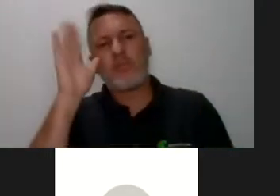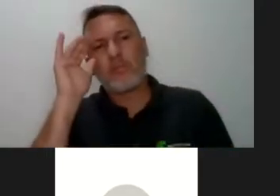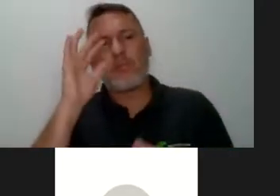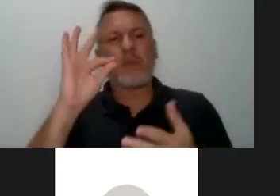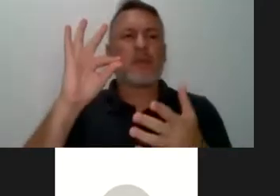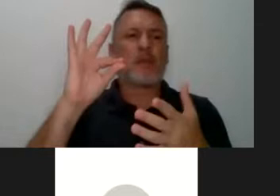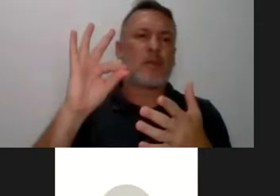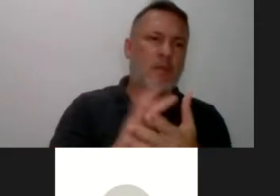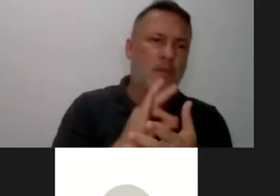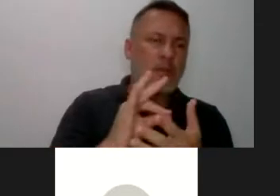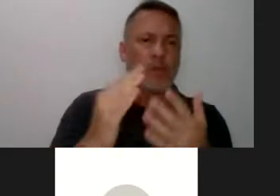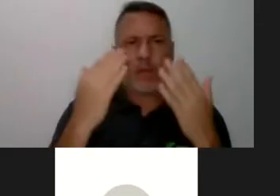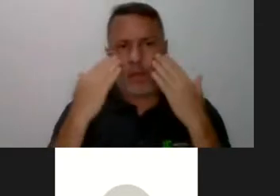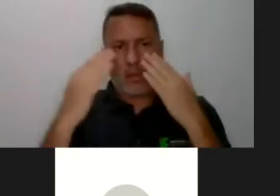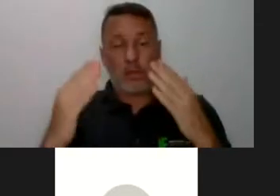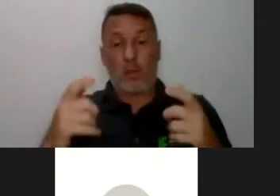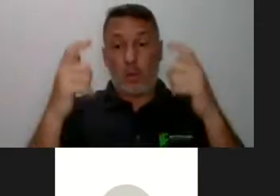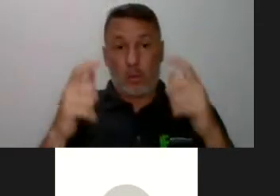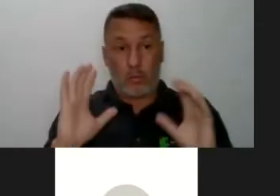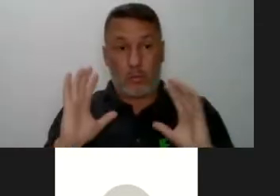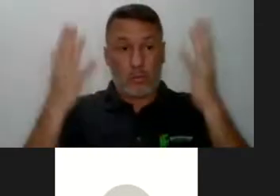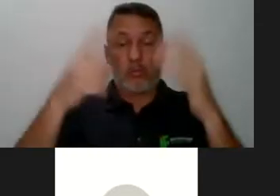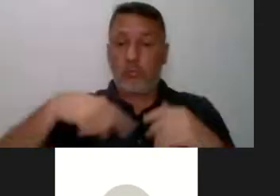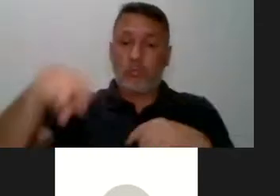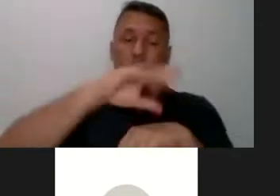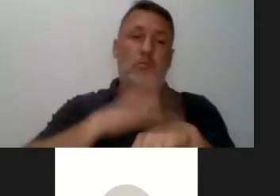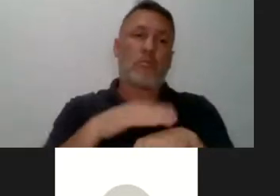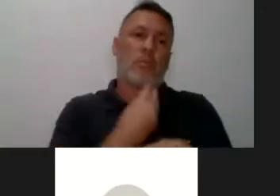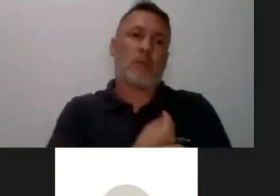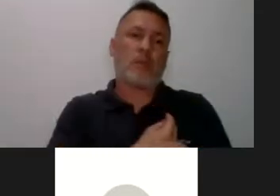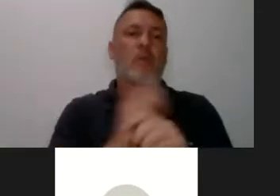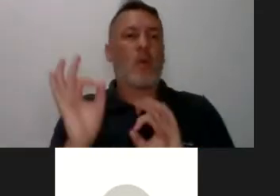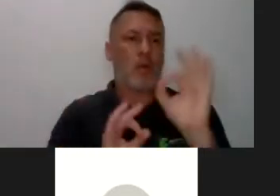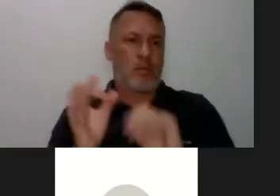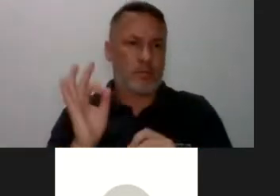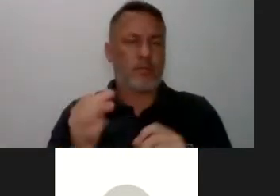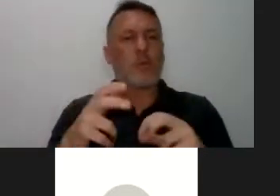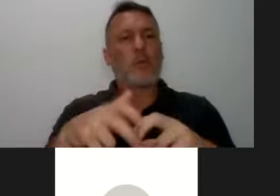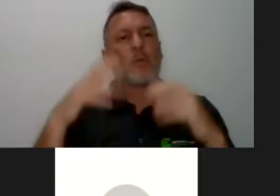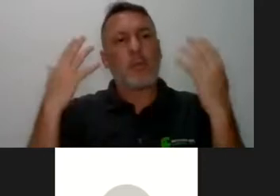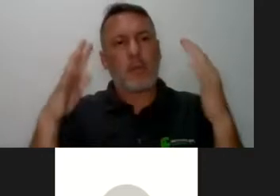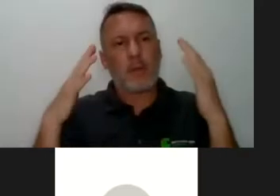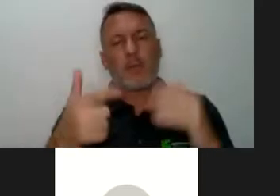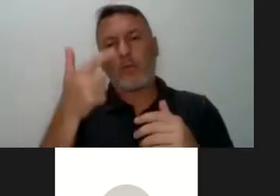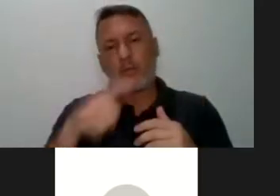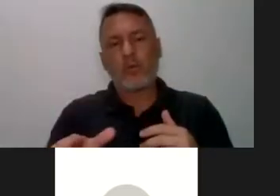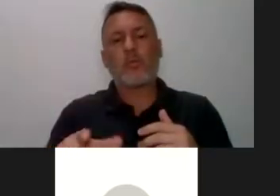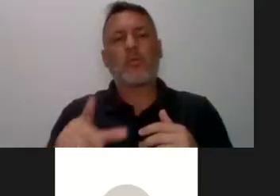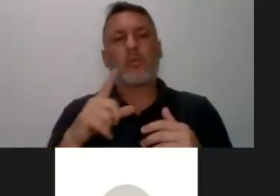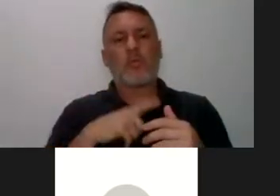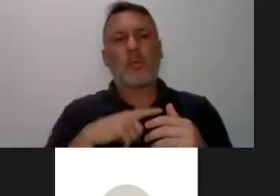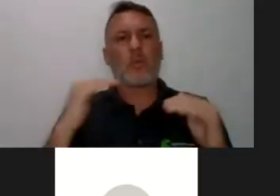inscreveram. O evento é feito pelas pessoas que participam e organizam, né? Então, meus parabéns, mais uma vez, um evento